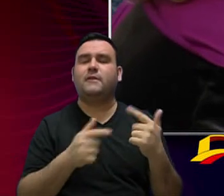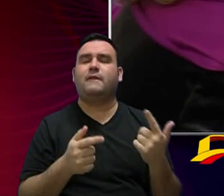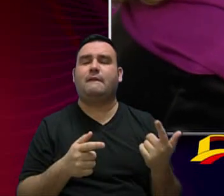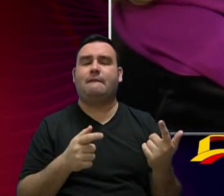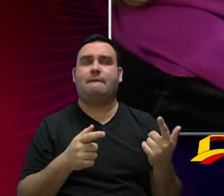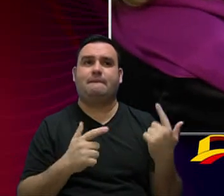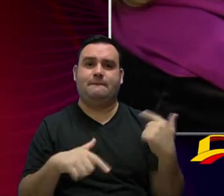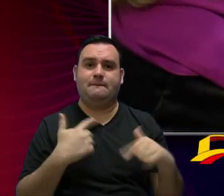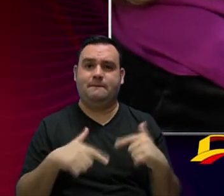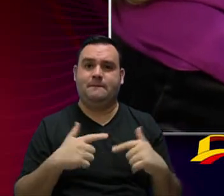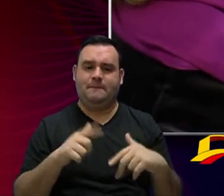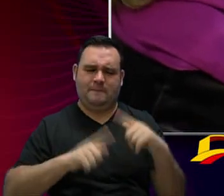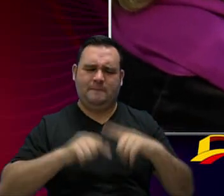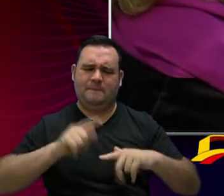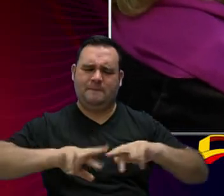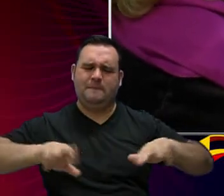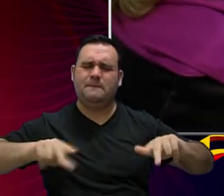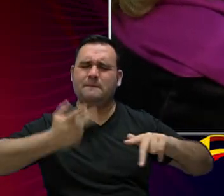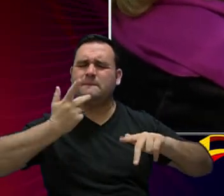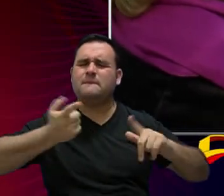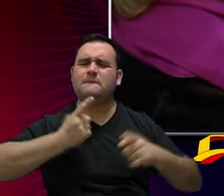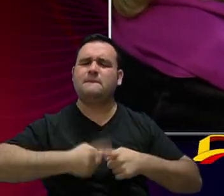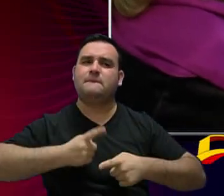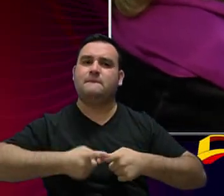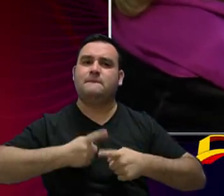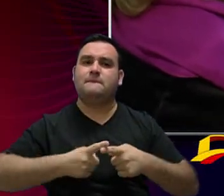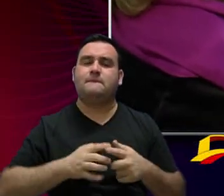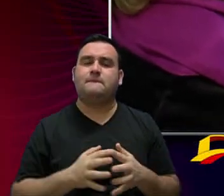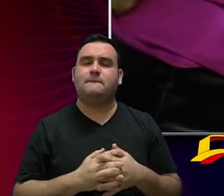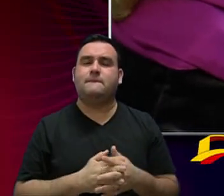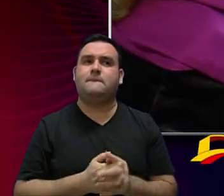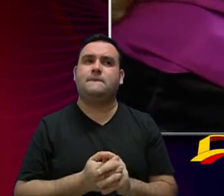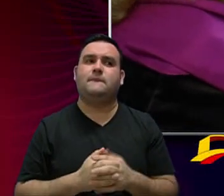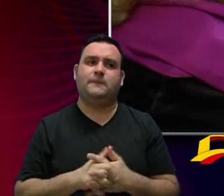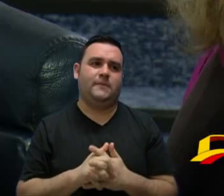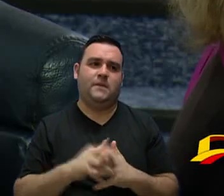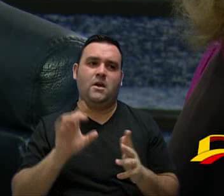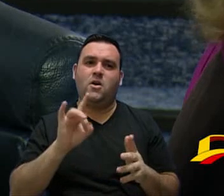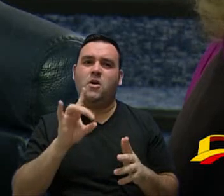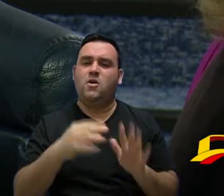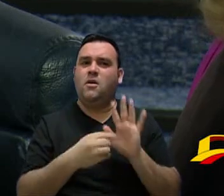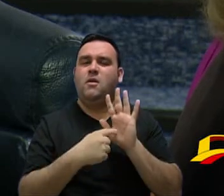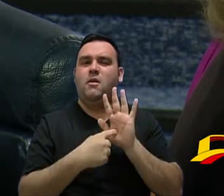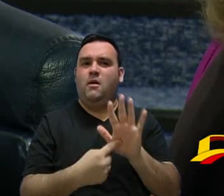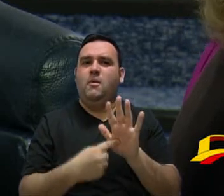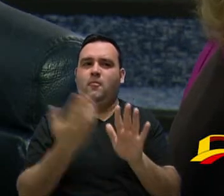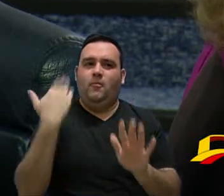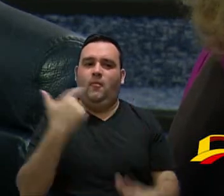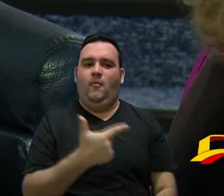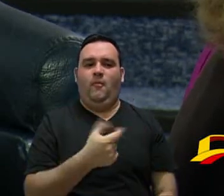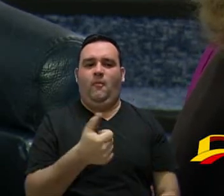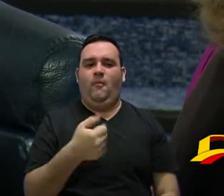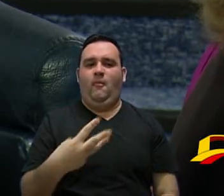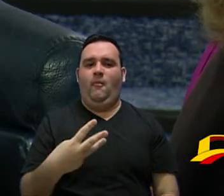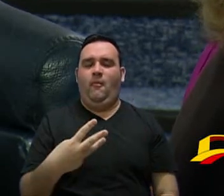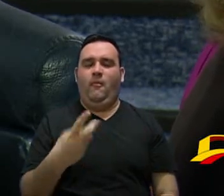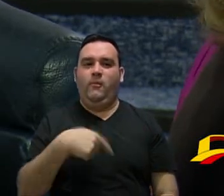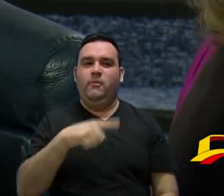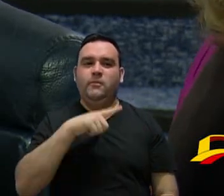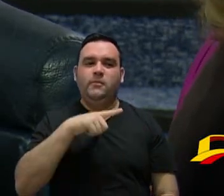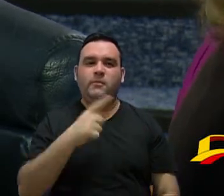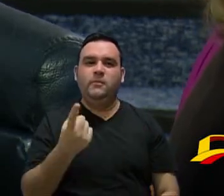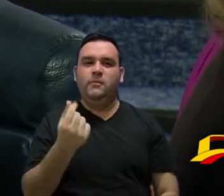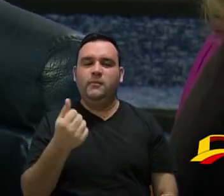equipamentos e falou isso porque o do exemplo aqui como o deputado em 2013 e nós